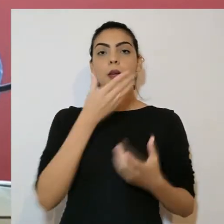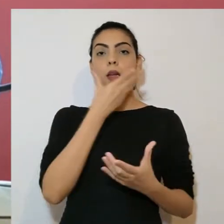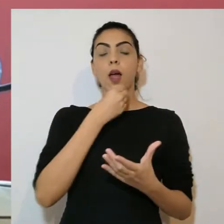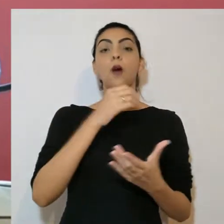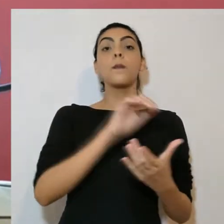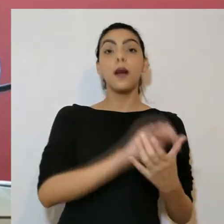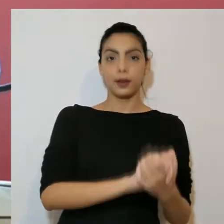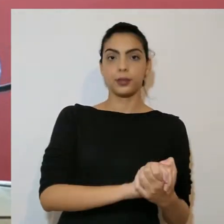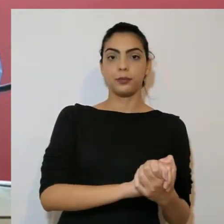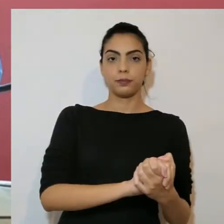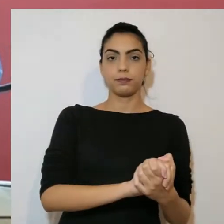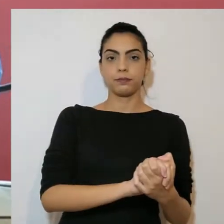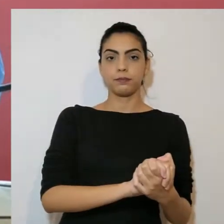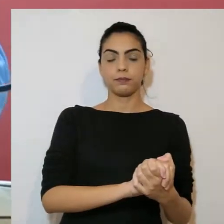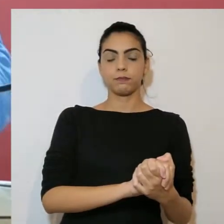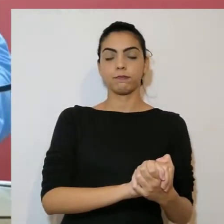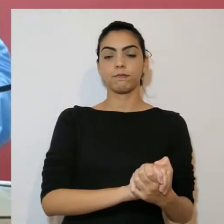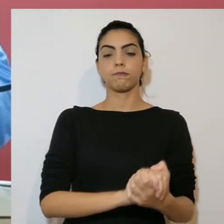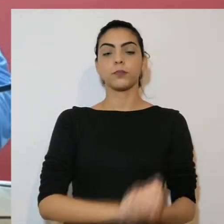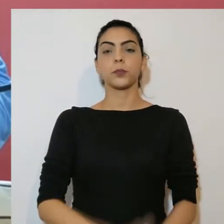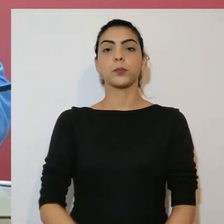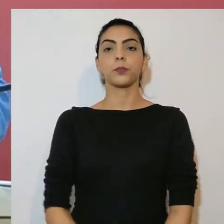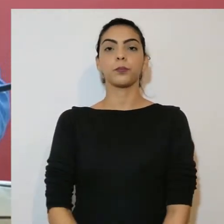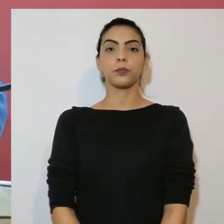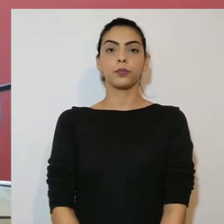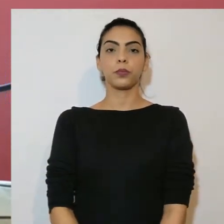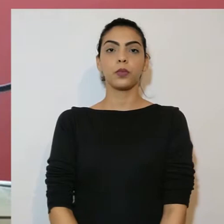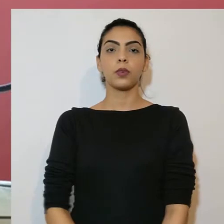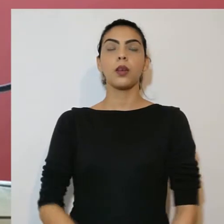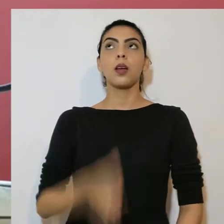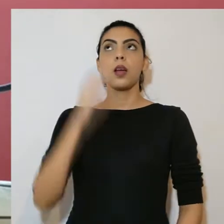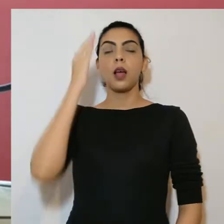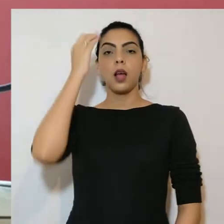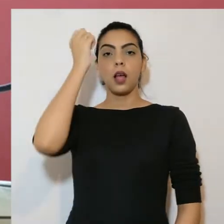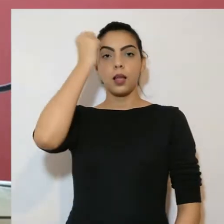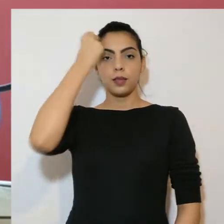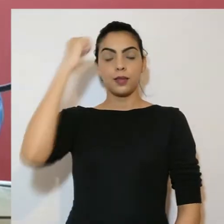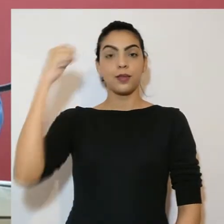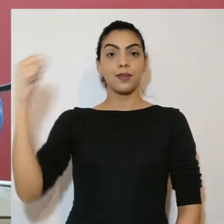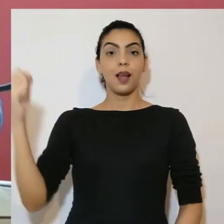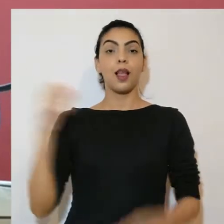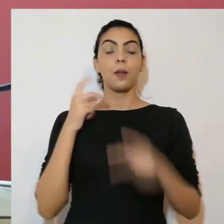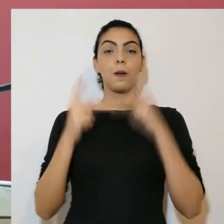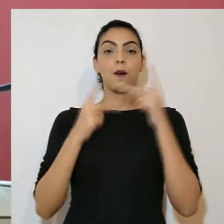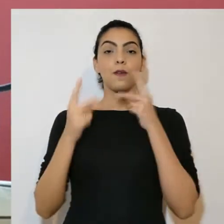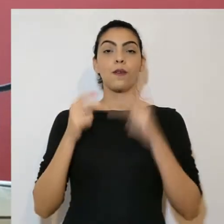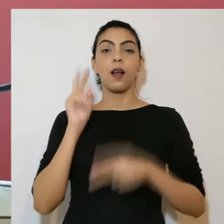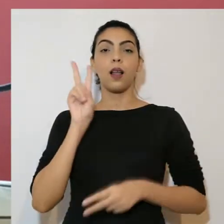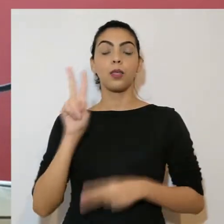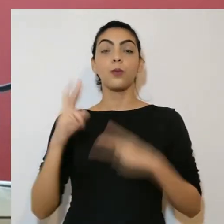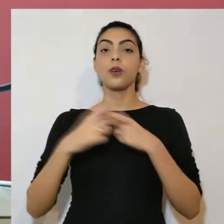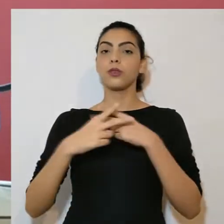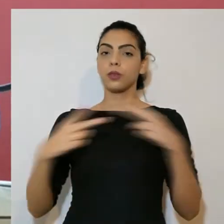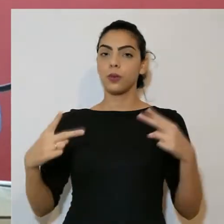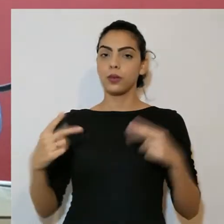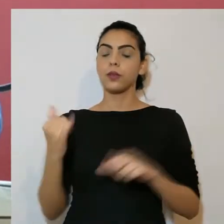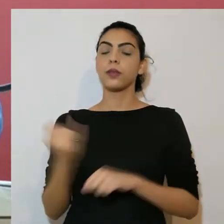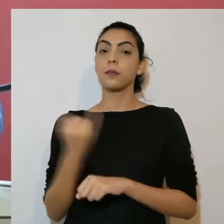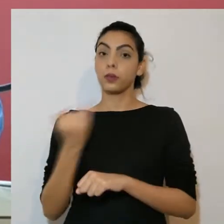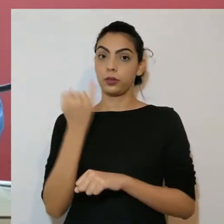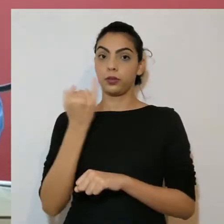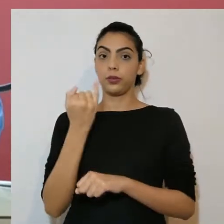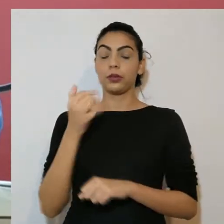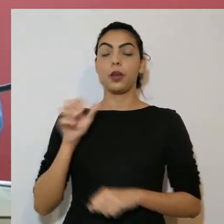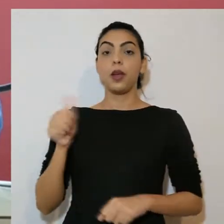aplicado também ao marido, né, ao homem. Ele fala que 2 coisas muito